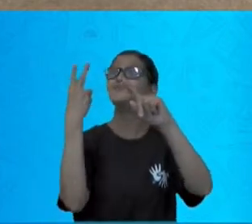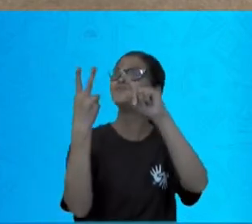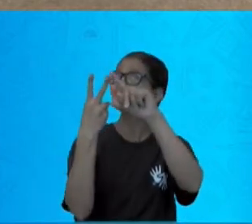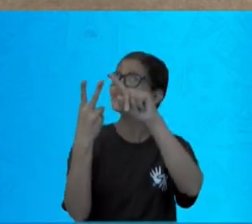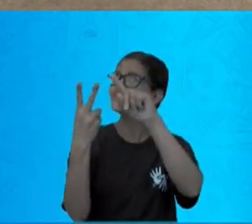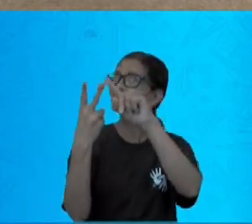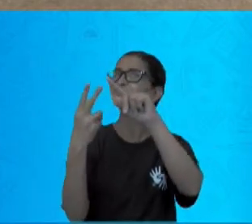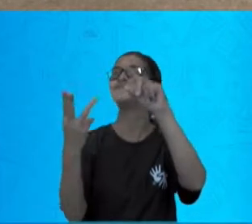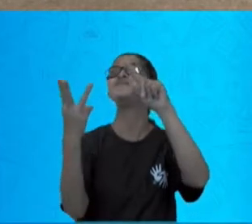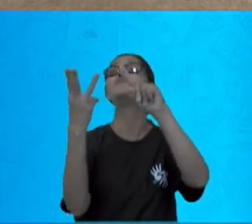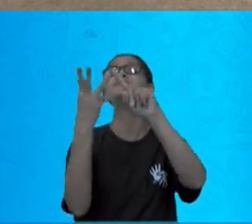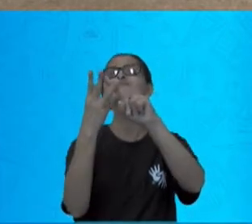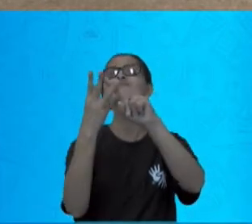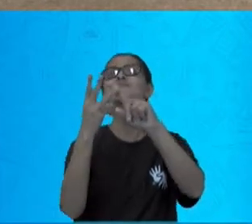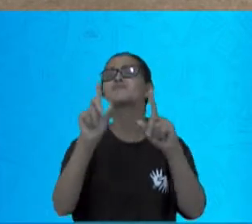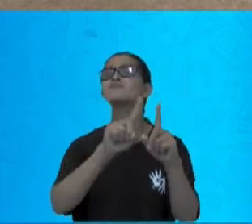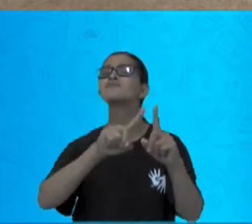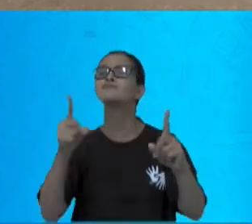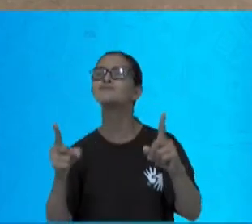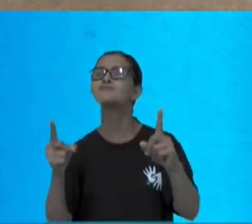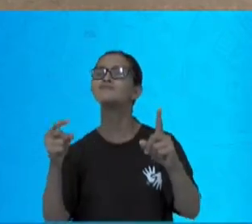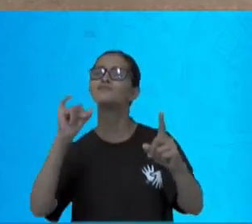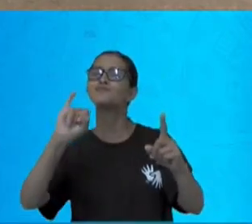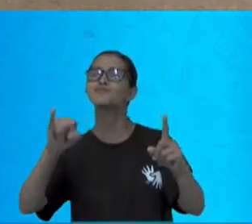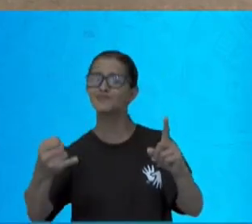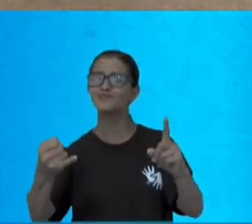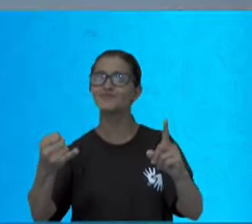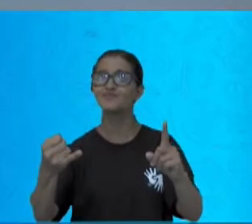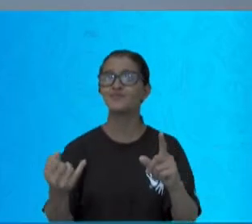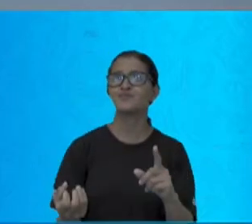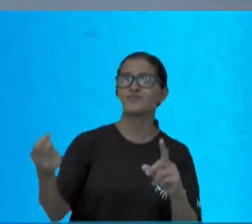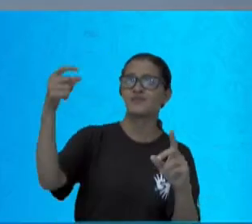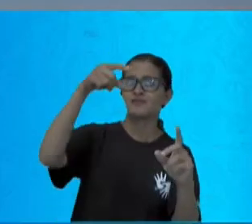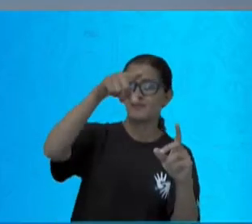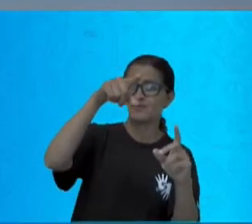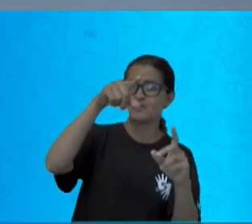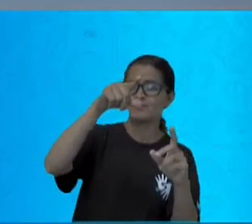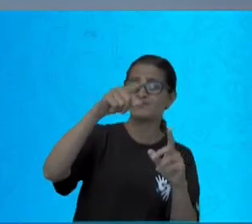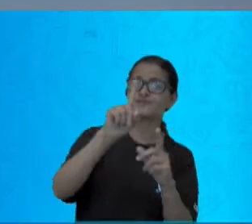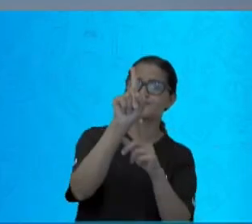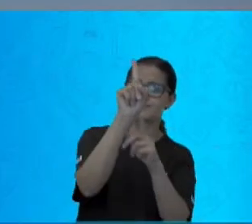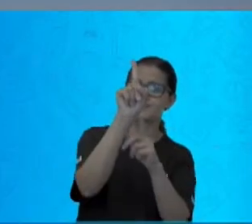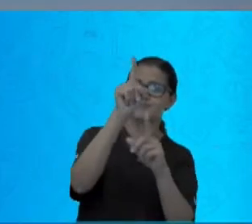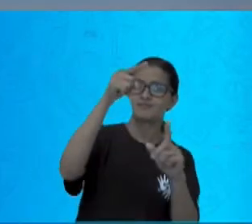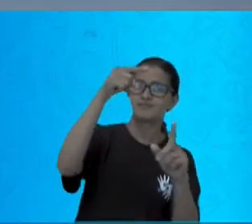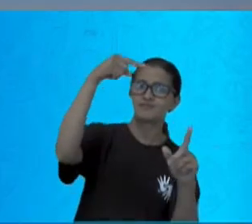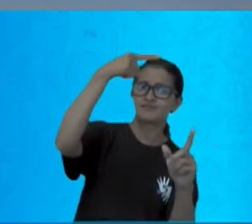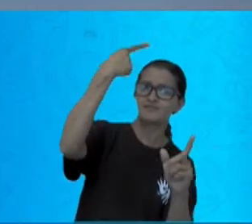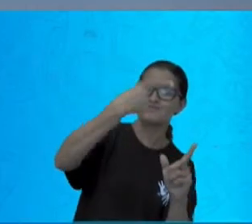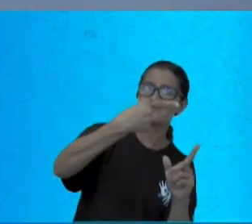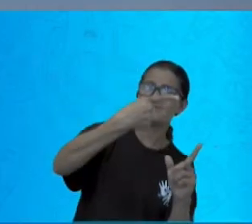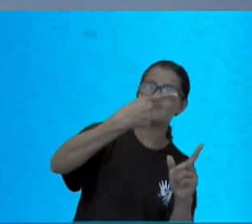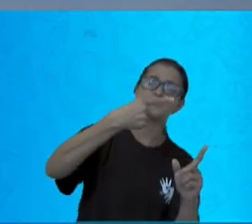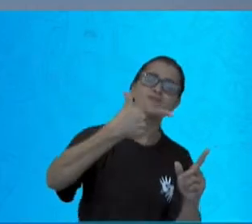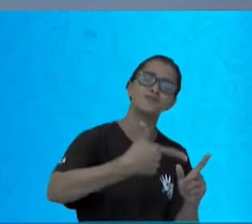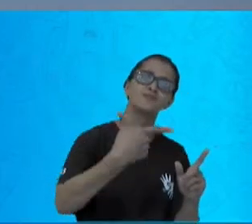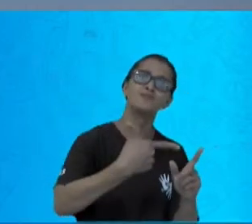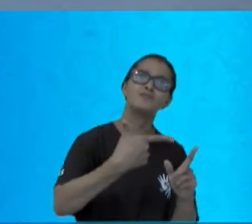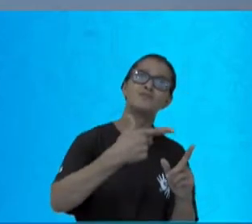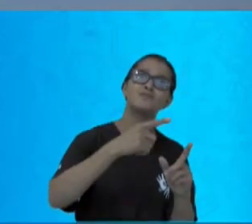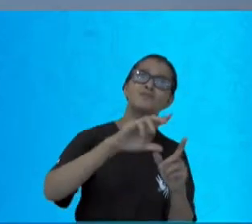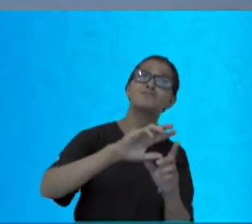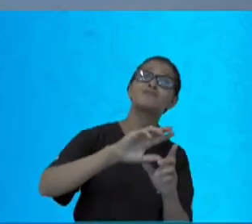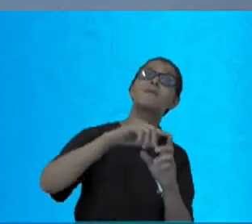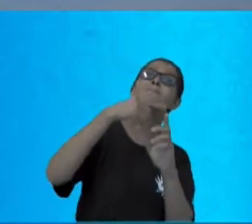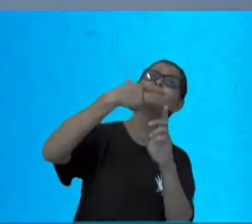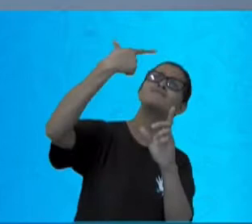Beleza. Meio elevado ao quadrado. Então, eu tenho meio duas vezes. Então, eu tenho meio